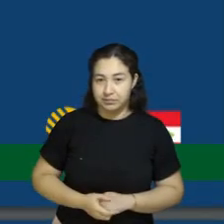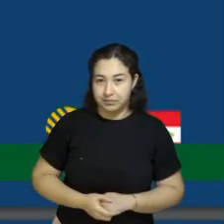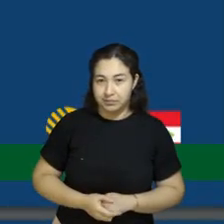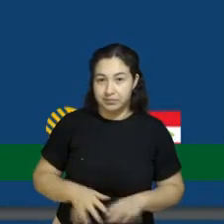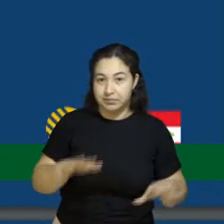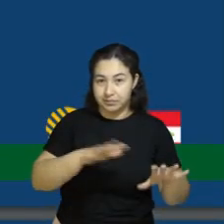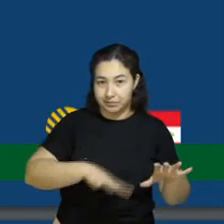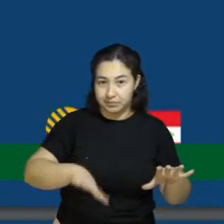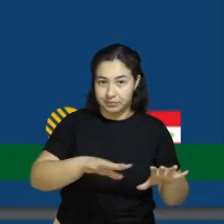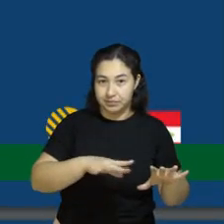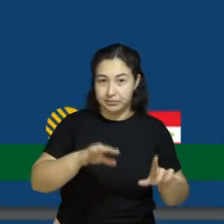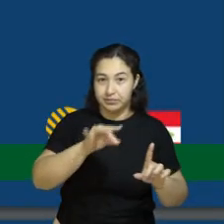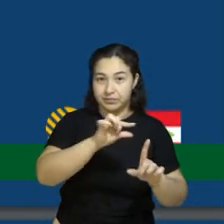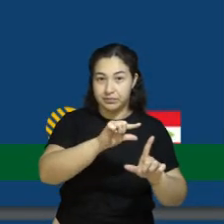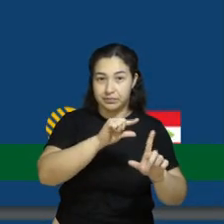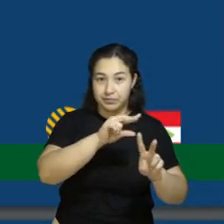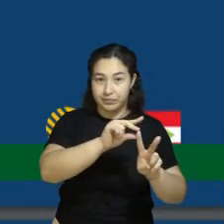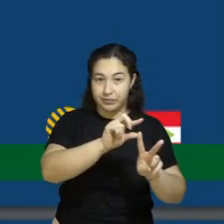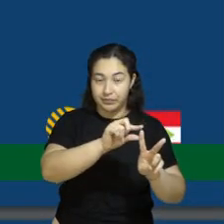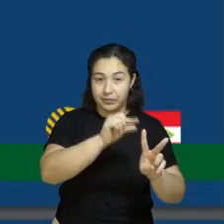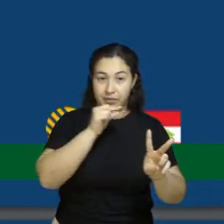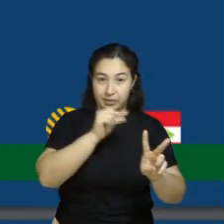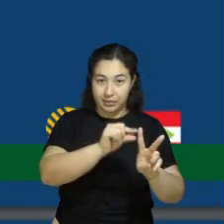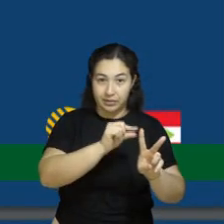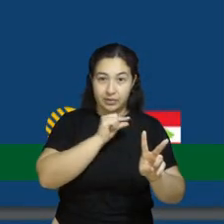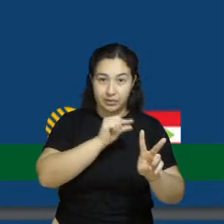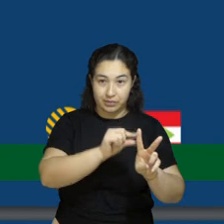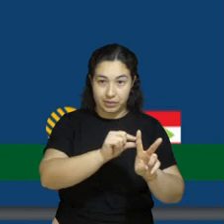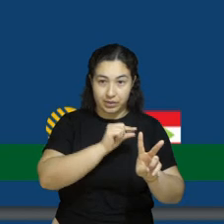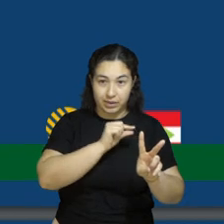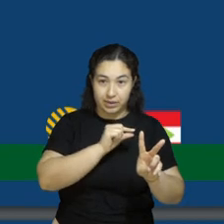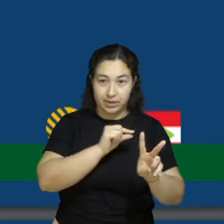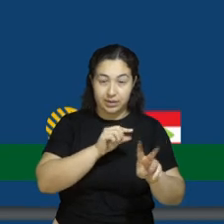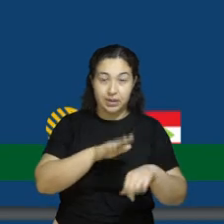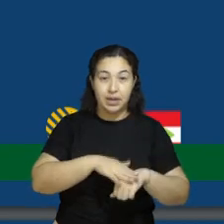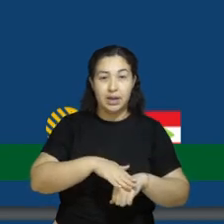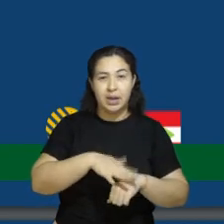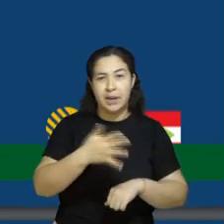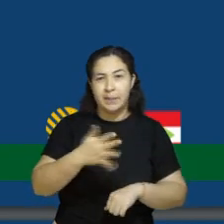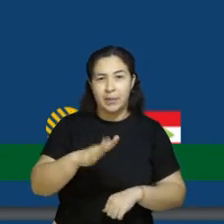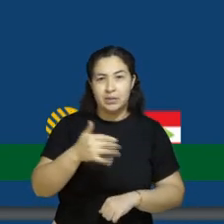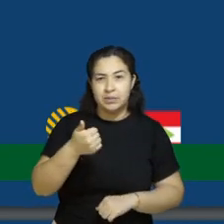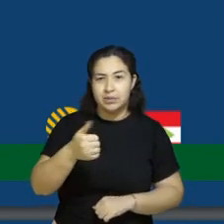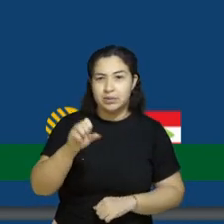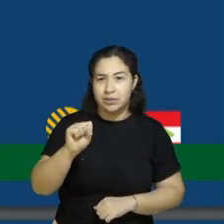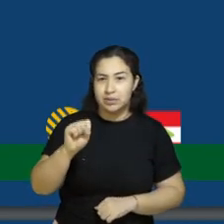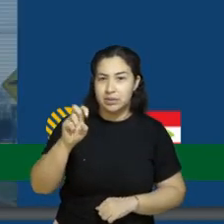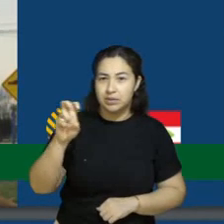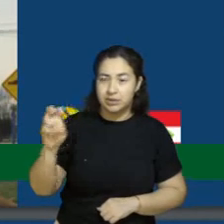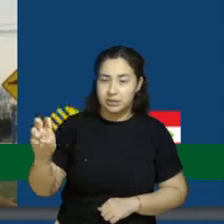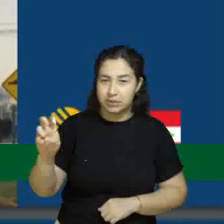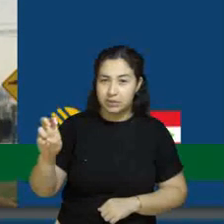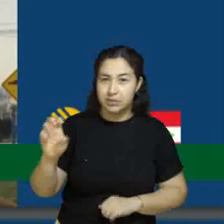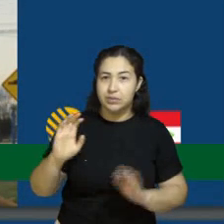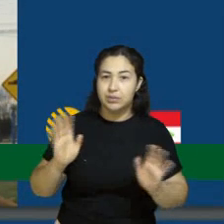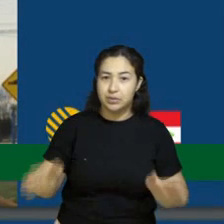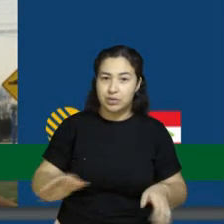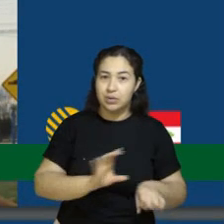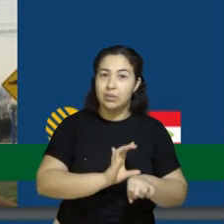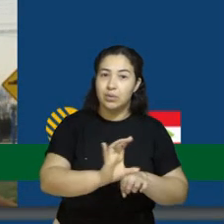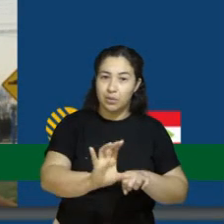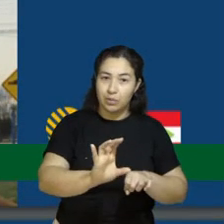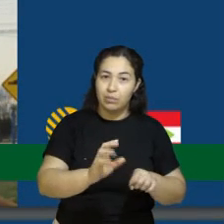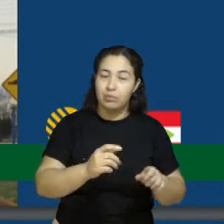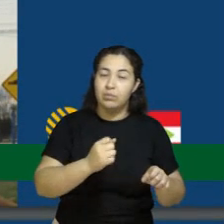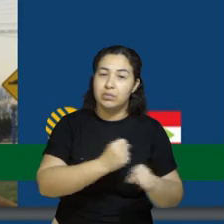Videira, nós vamos investir em torno de 180 milhões lá, já investimos em torno de 70 milhões, uma obra